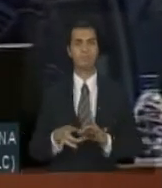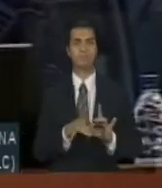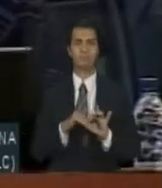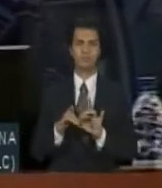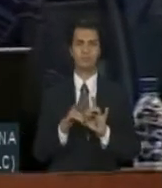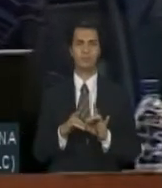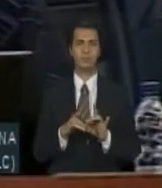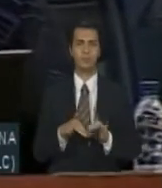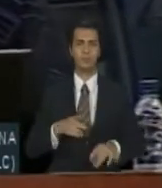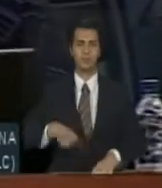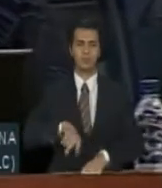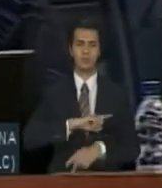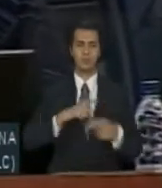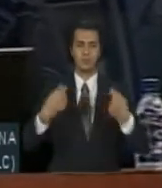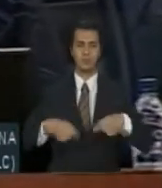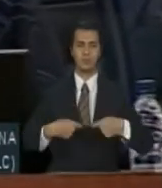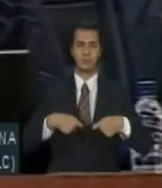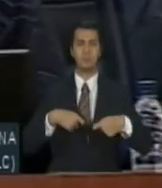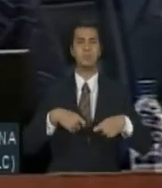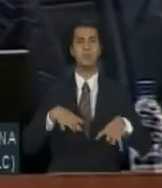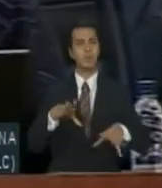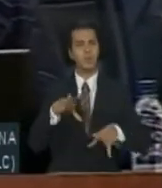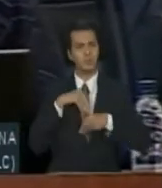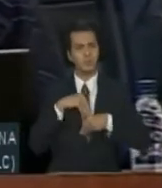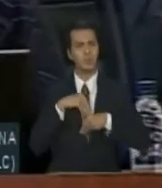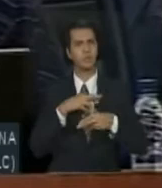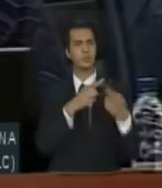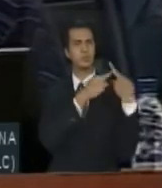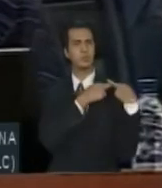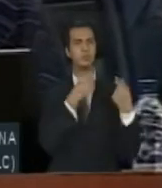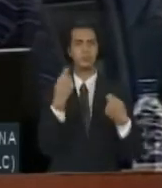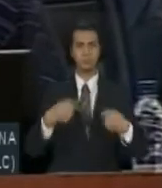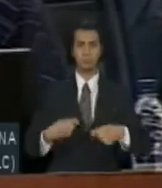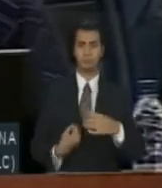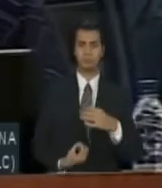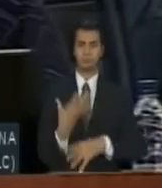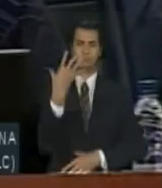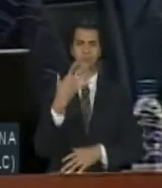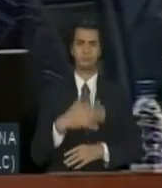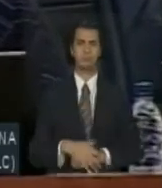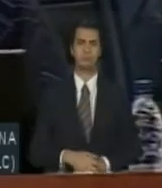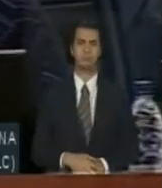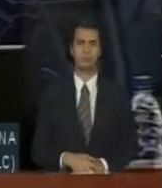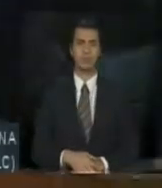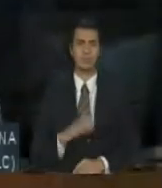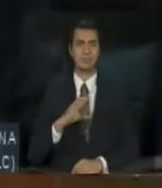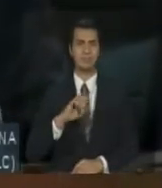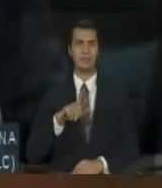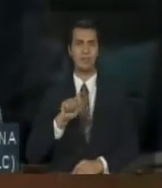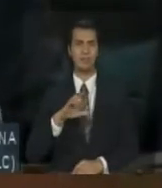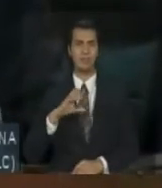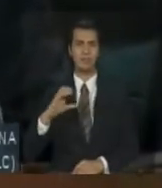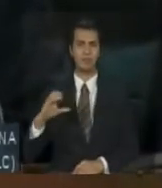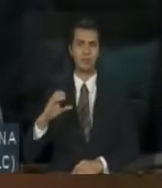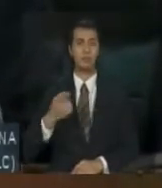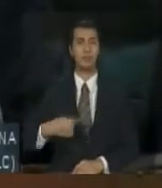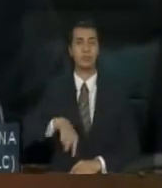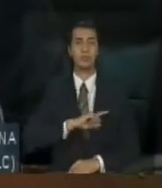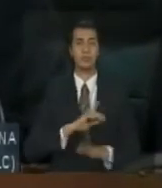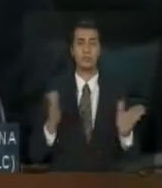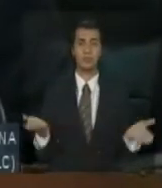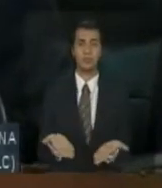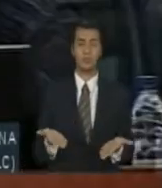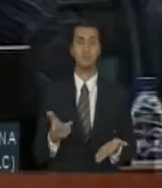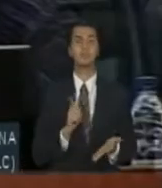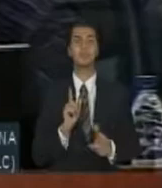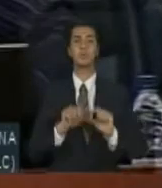devemos assumir o compromisso de transformá-los em realidade. Com a CELAC, estamos